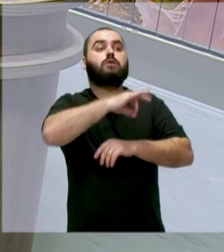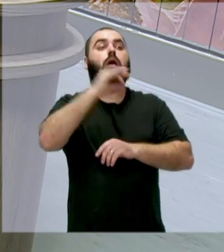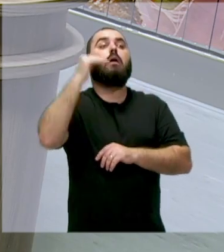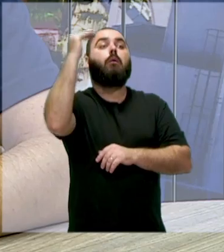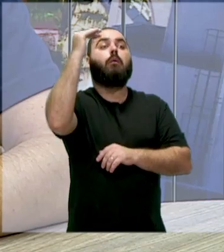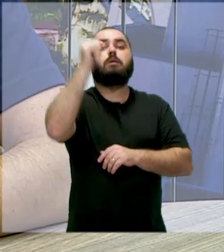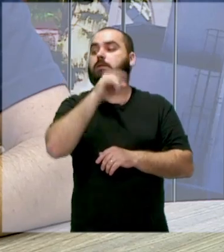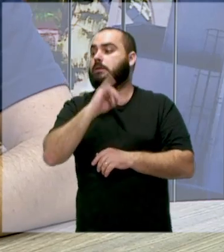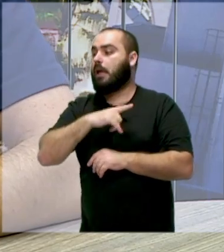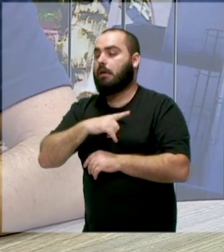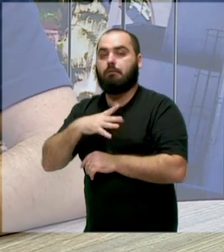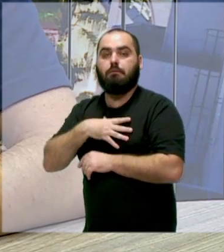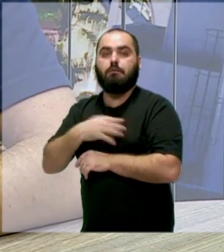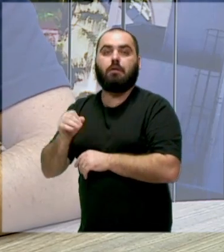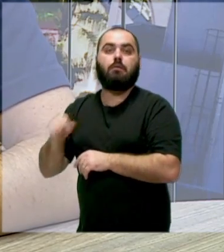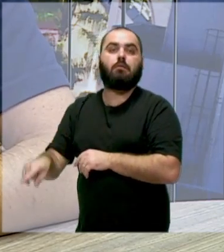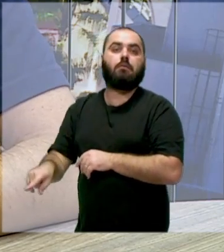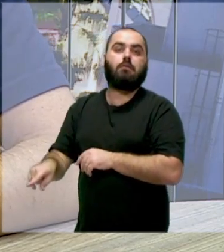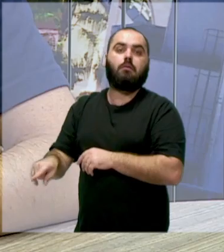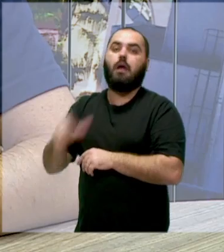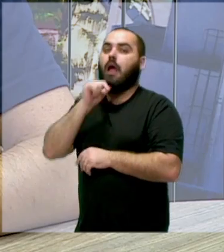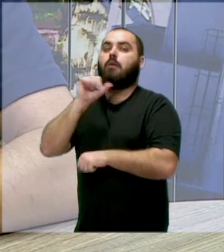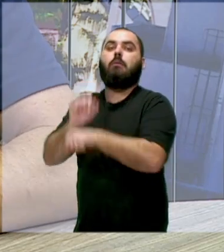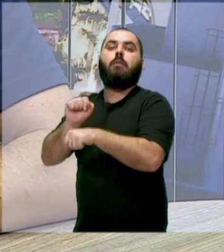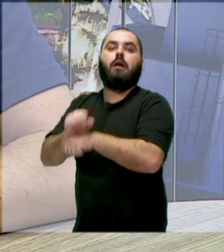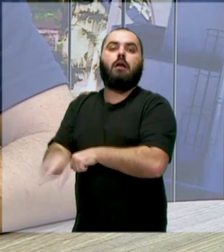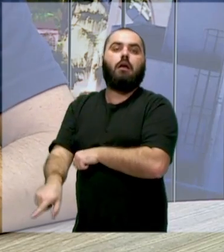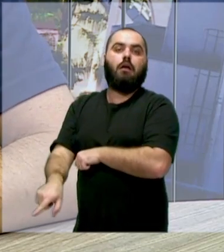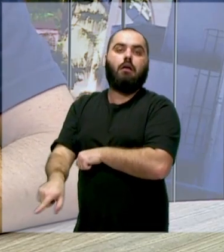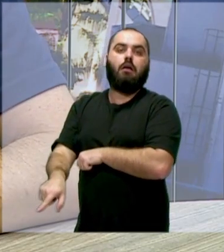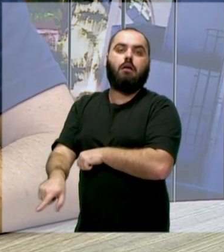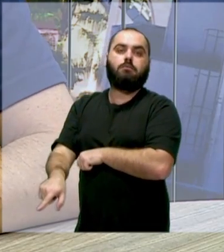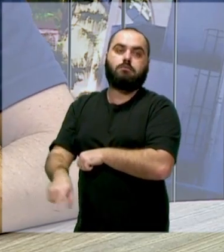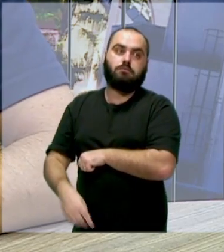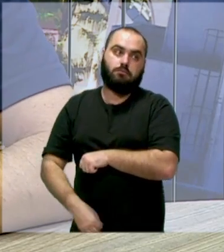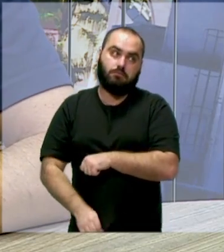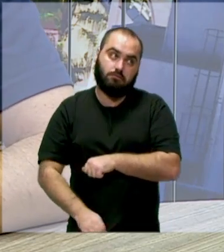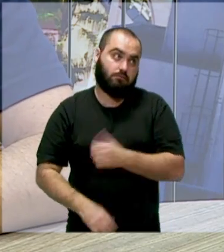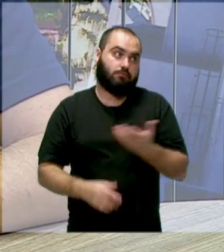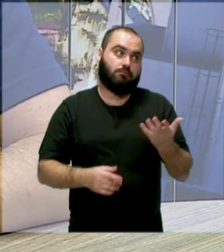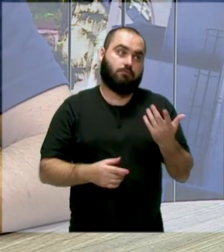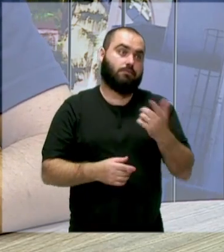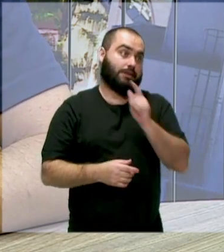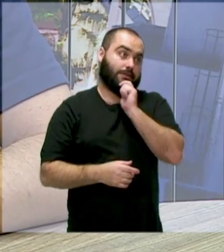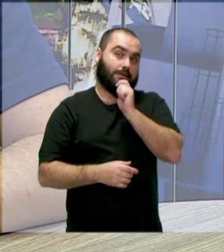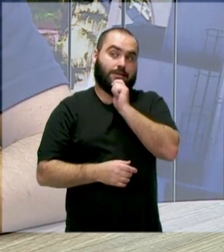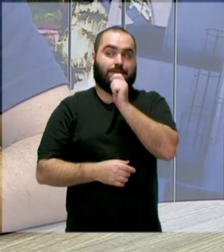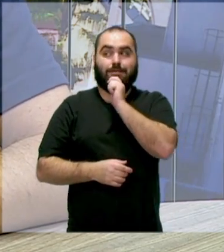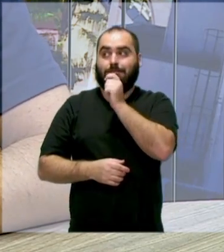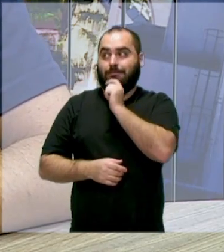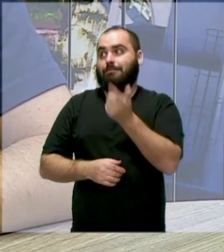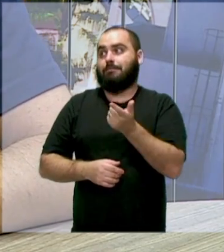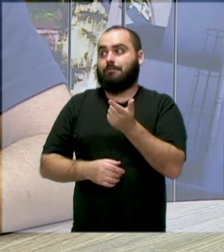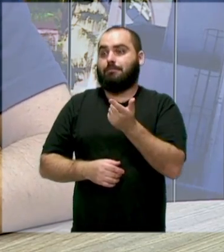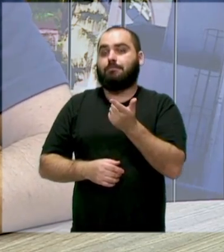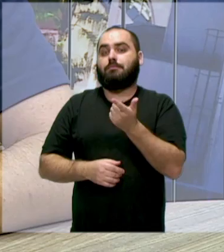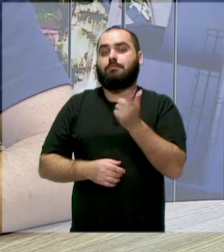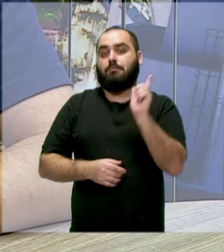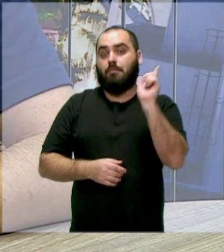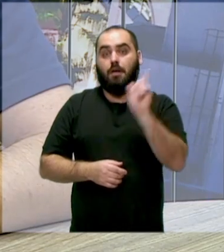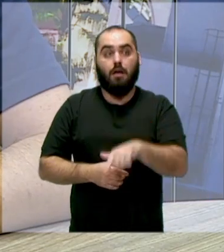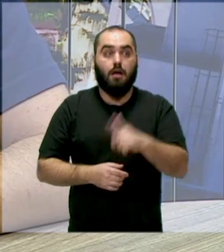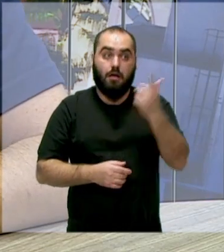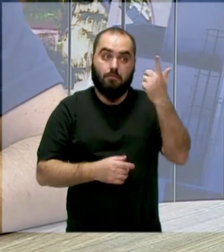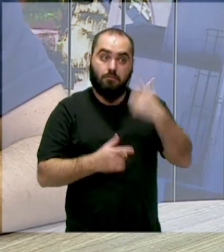aí tudo aquilo é um inseticida, é veneno inseticida, em grande quantidade vai fazer mal. Vai fazer